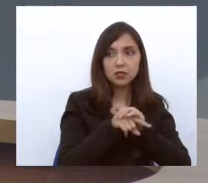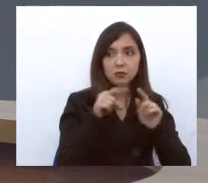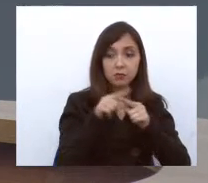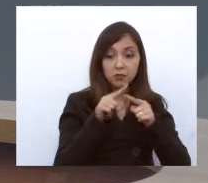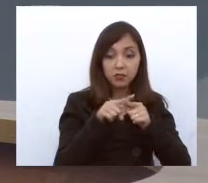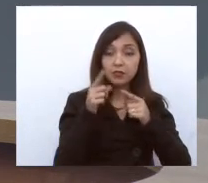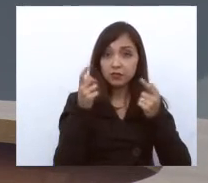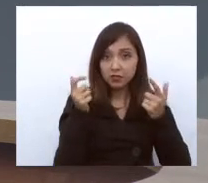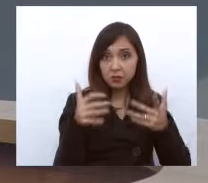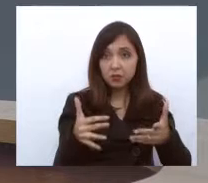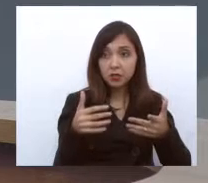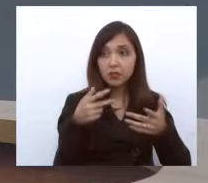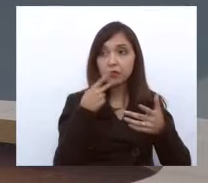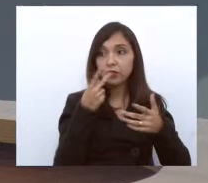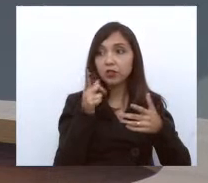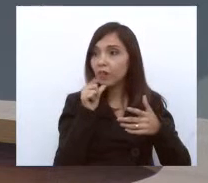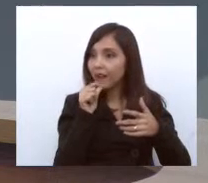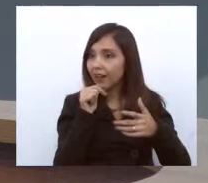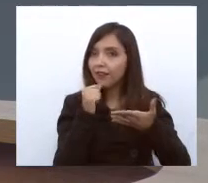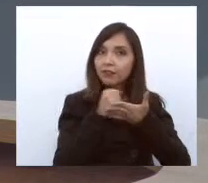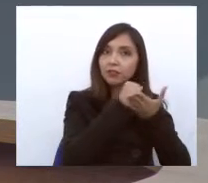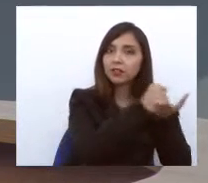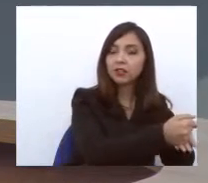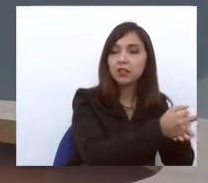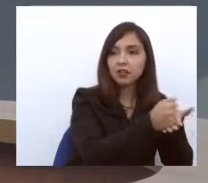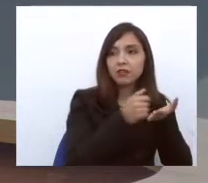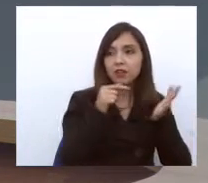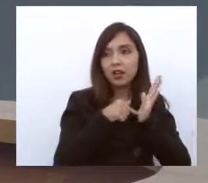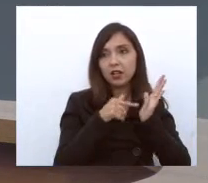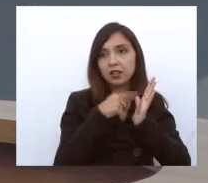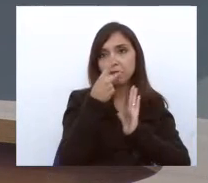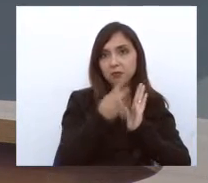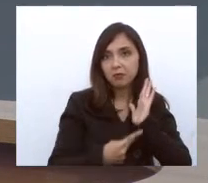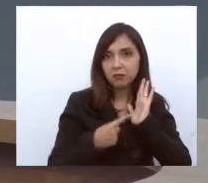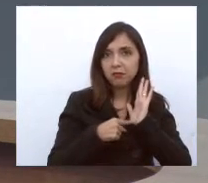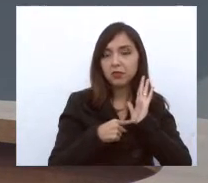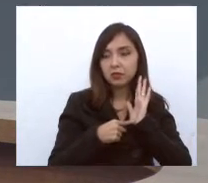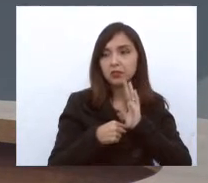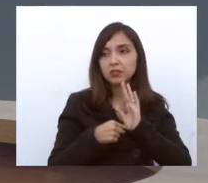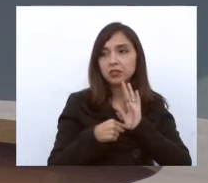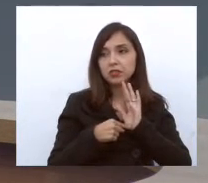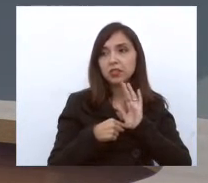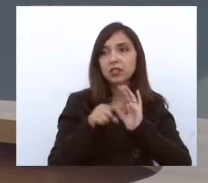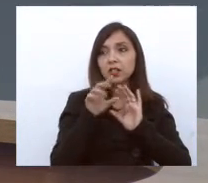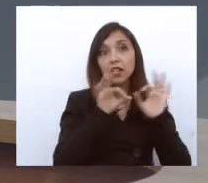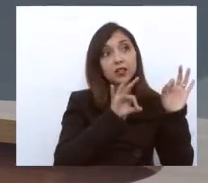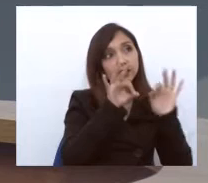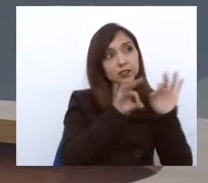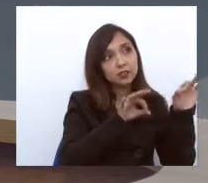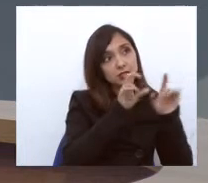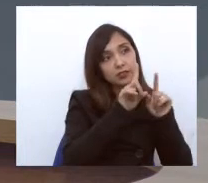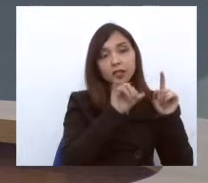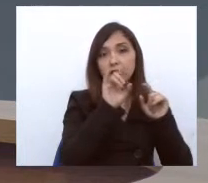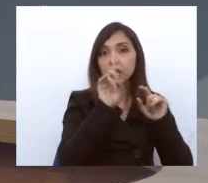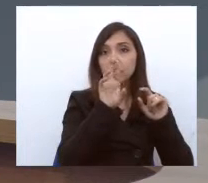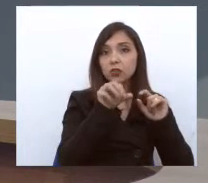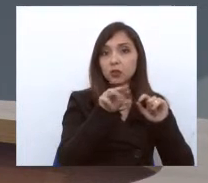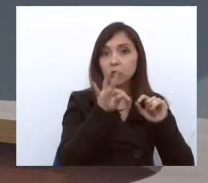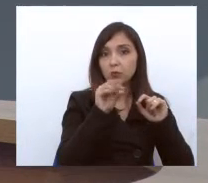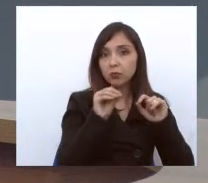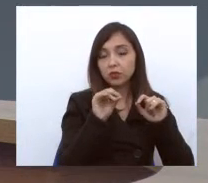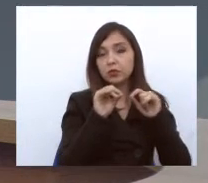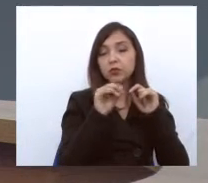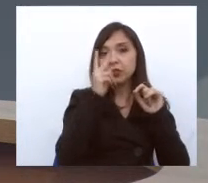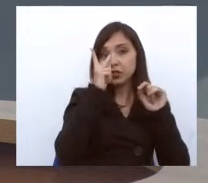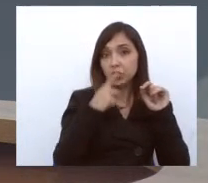porque Vossa Excelência falou em água, em levar água, e o projeto fala em instalar hidrômetros